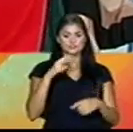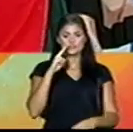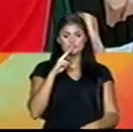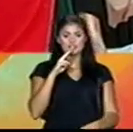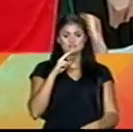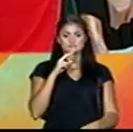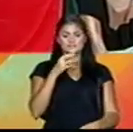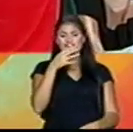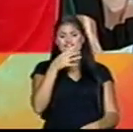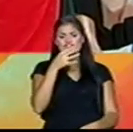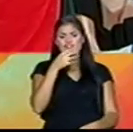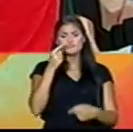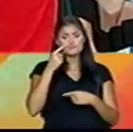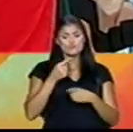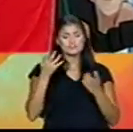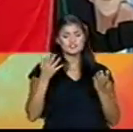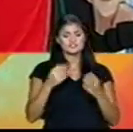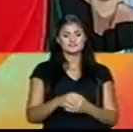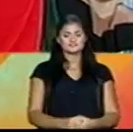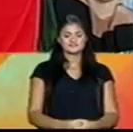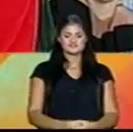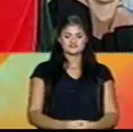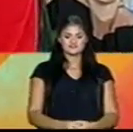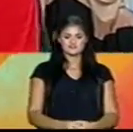nosso público. É assim, eu estava...